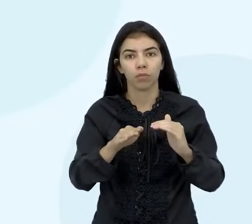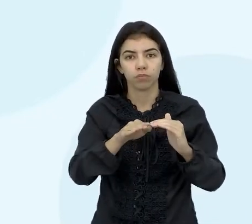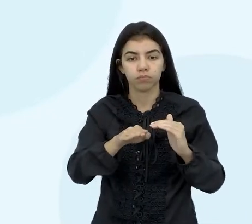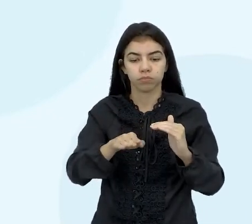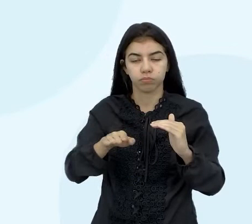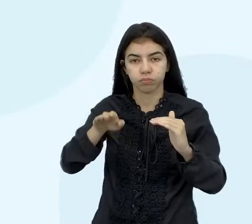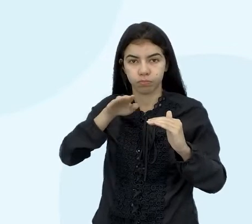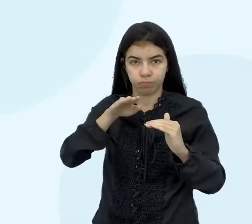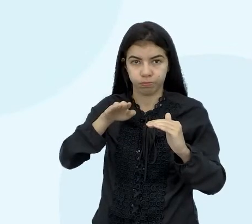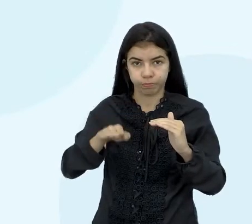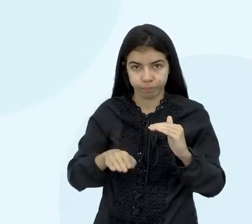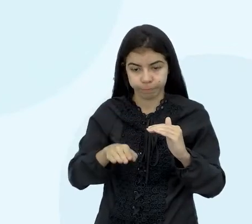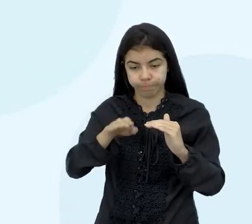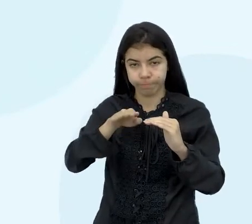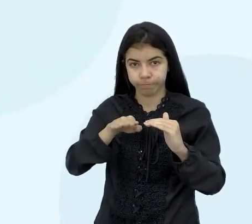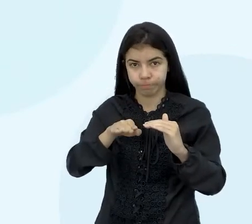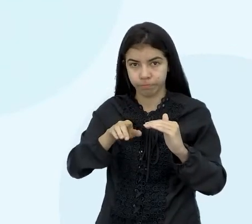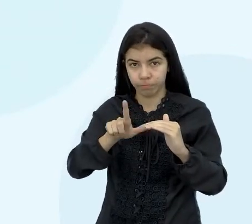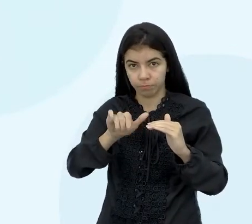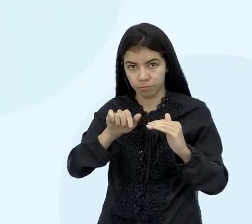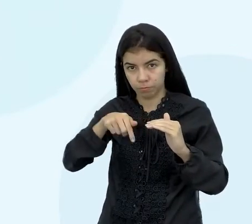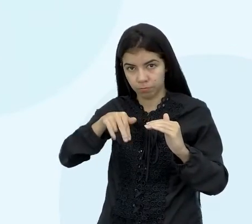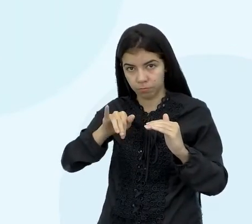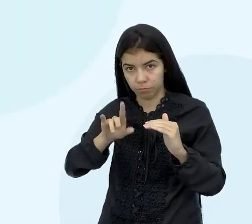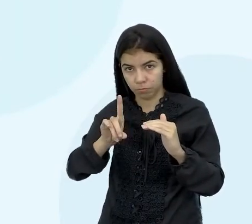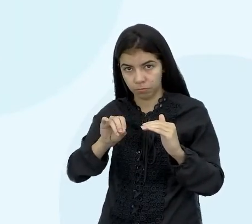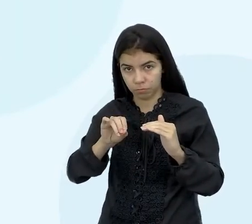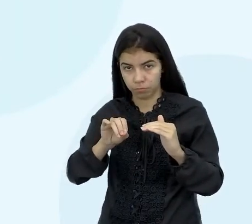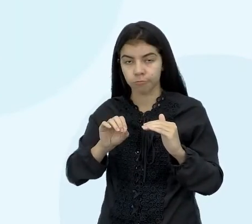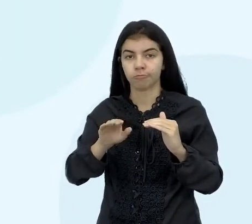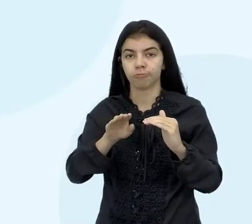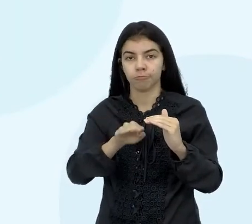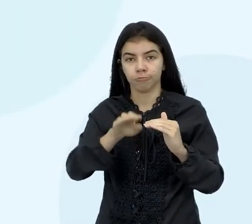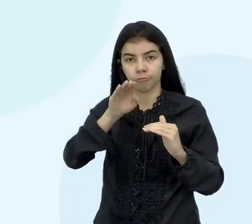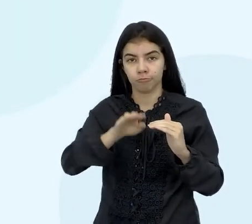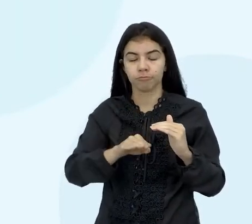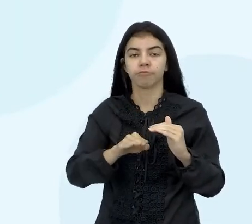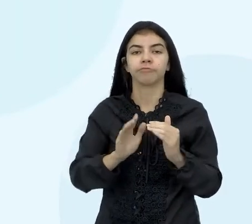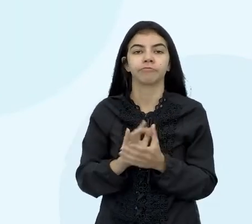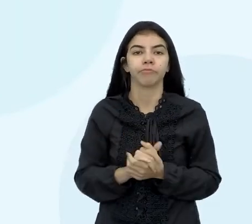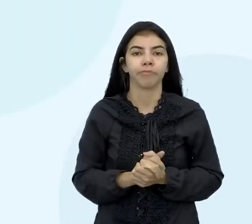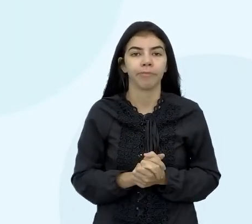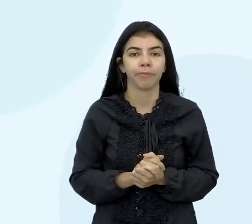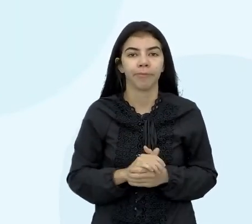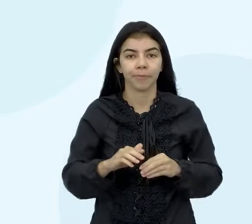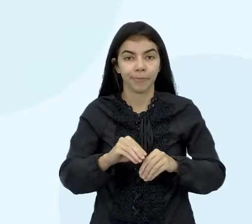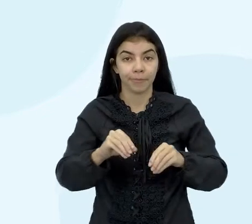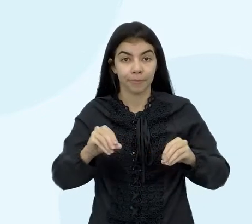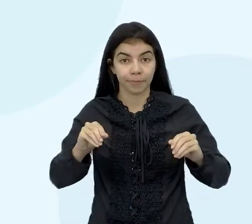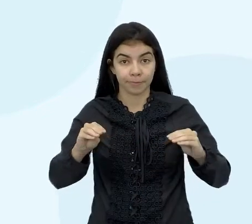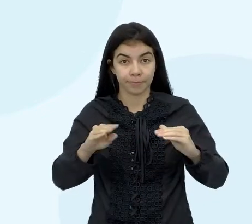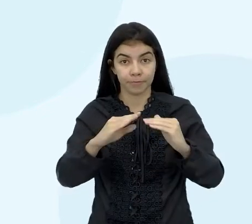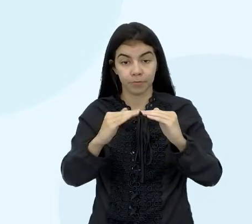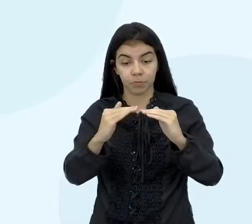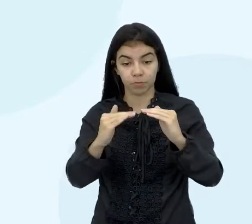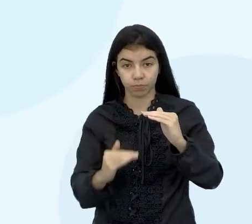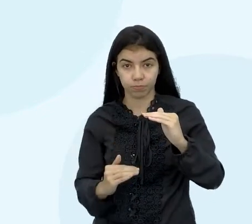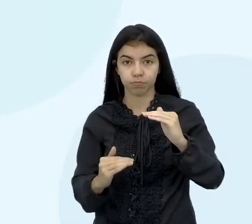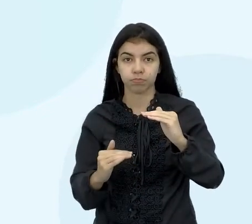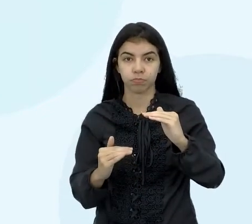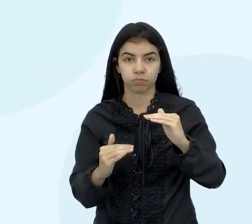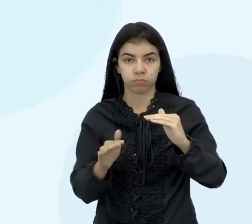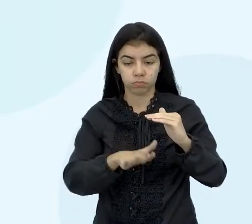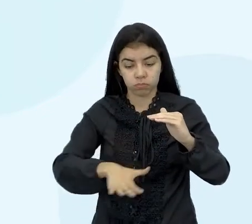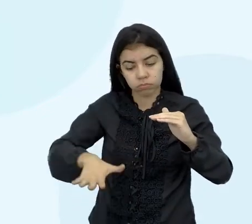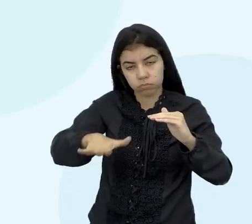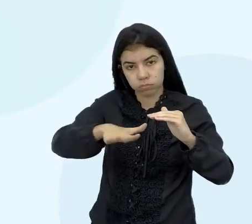líquido, e do líquido que eu falo seria a água, e a areia vai decantar, ela vai